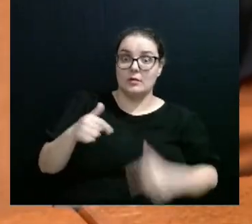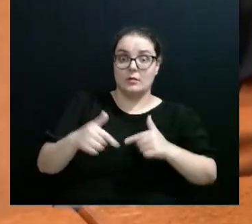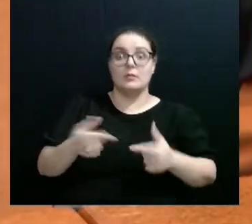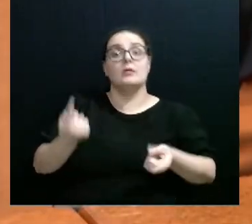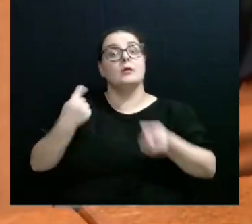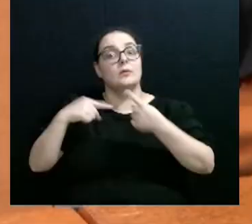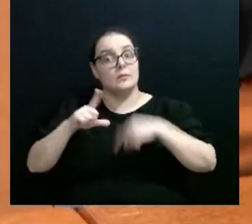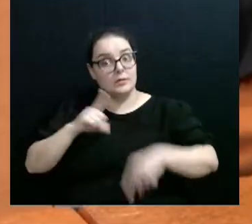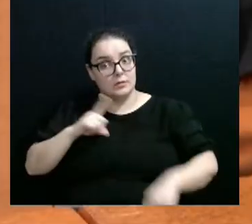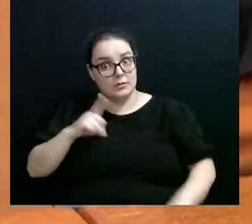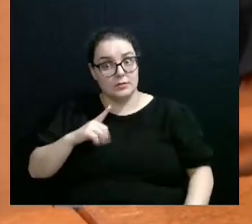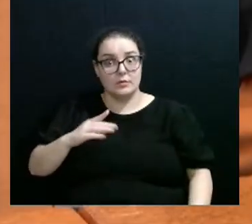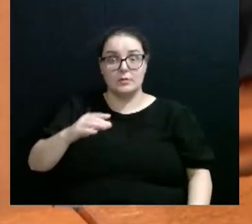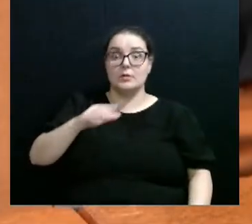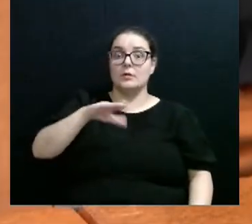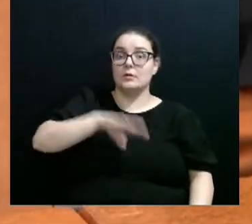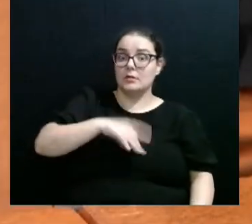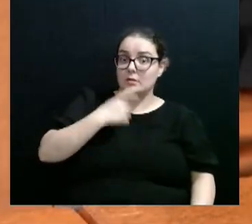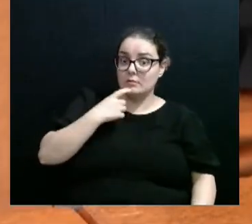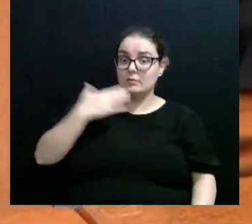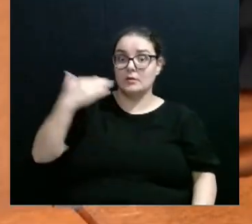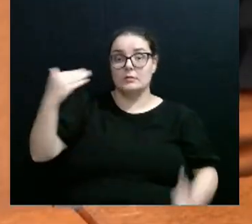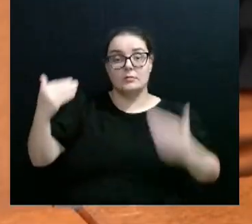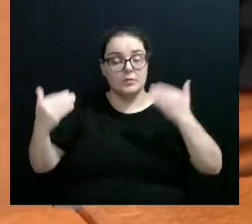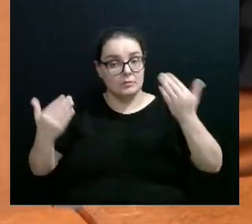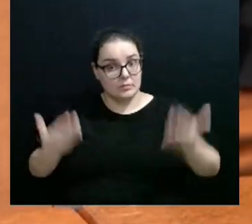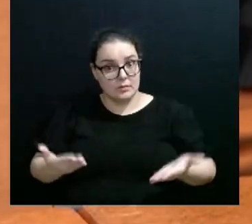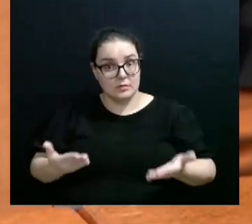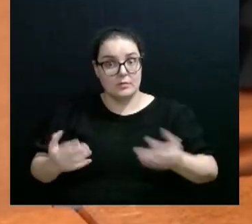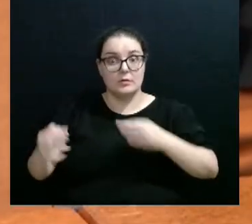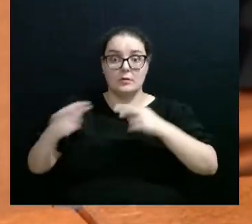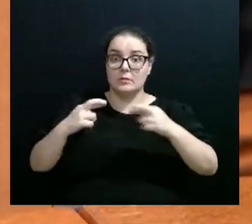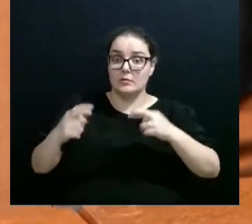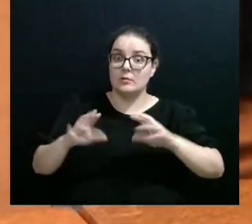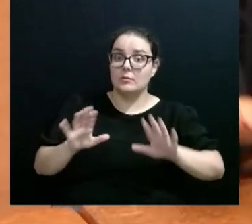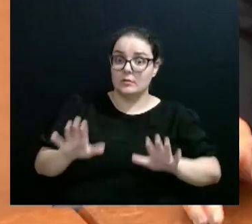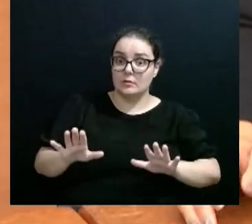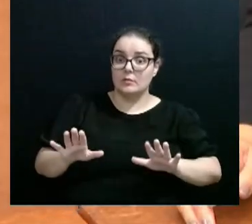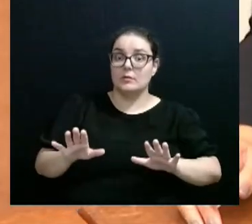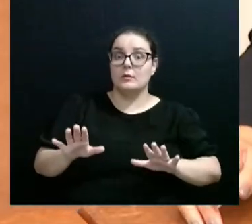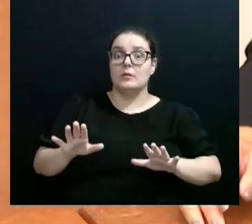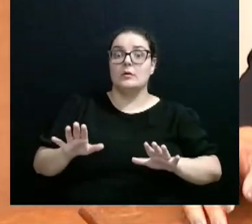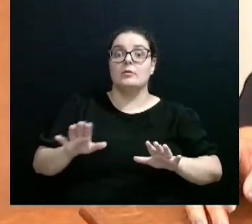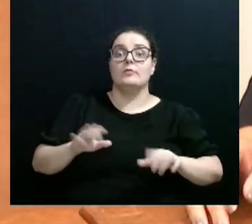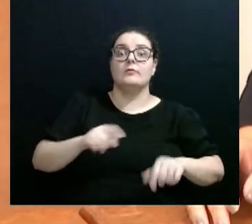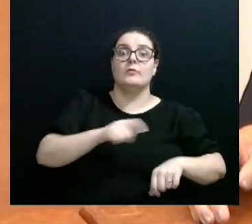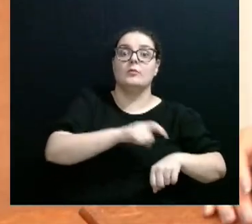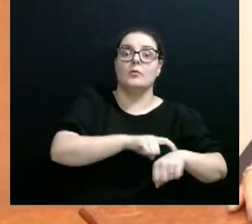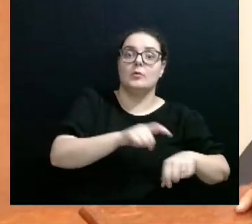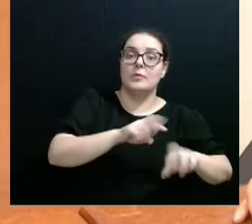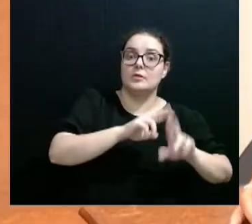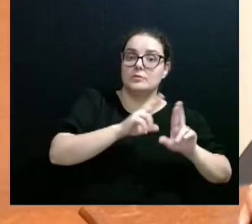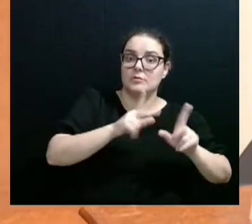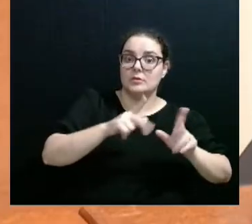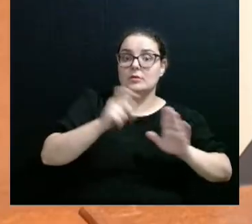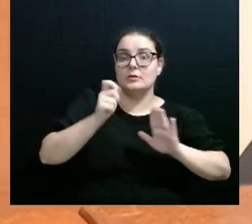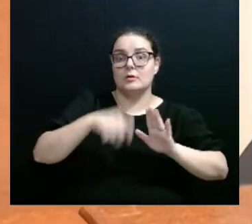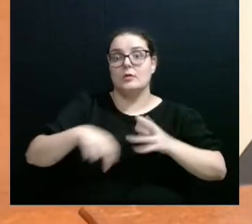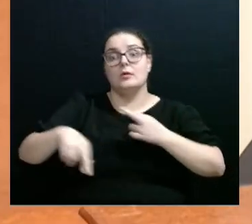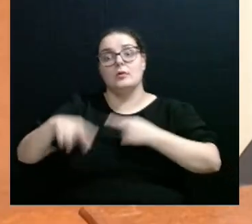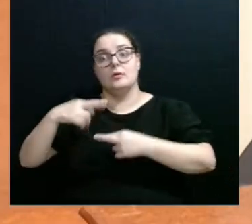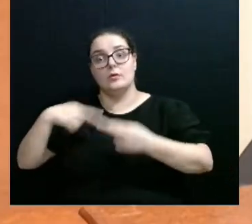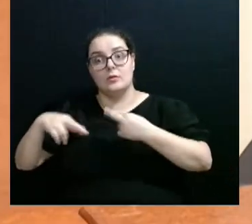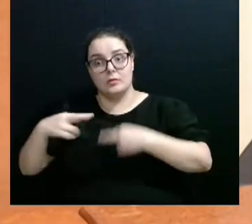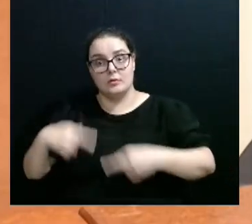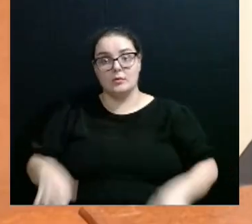tem se destacado nessa questão da fiscalização. Então, foi situações atípicas registradas. Com relação ao... Só um